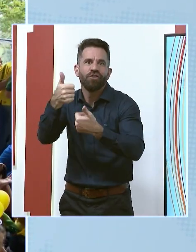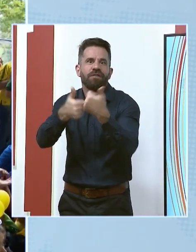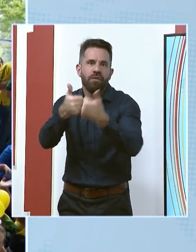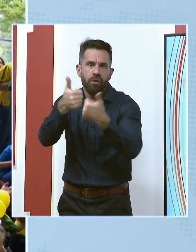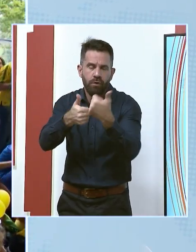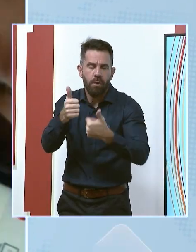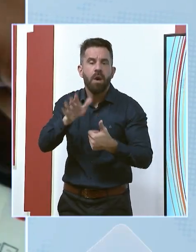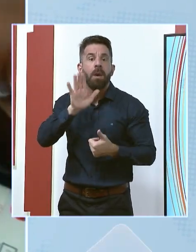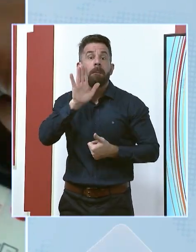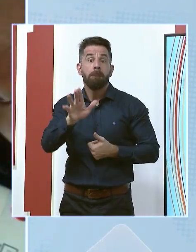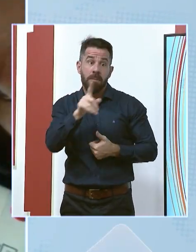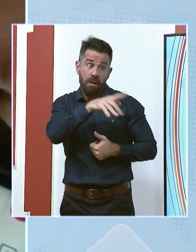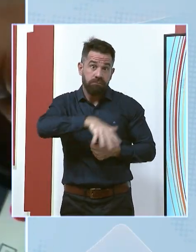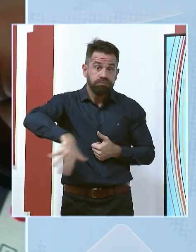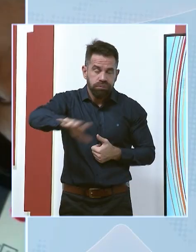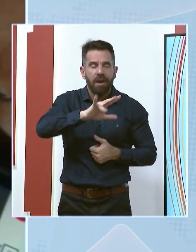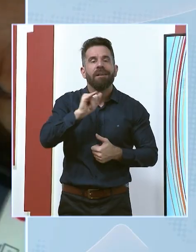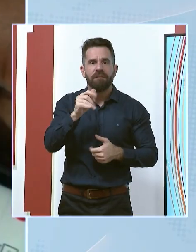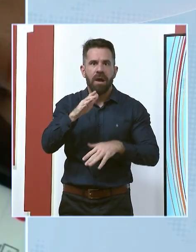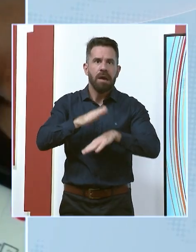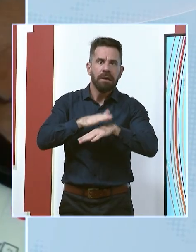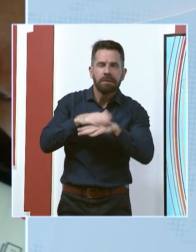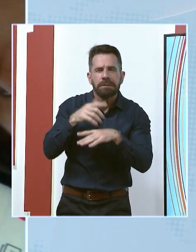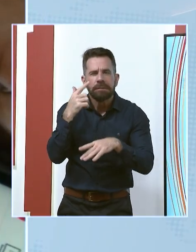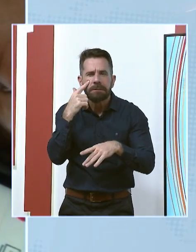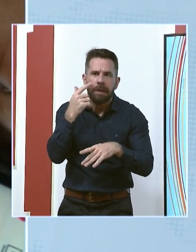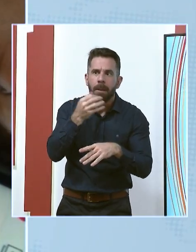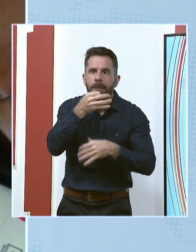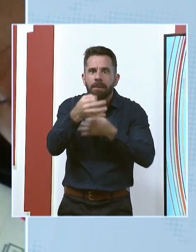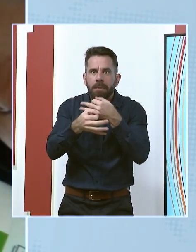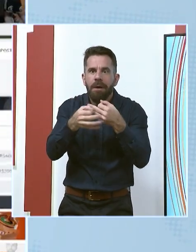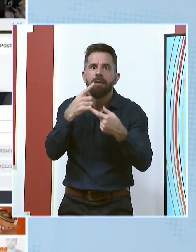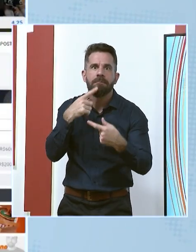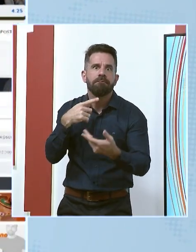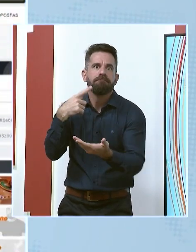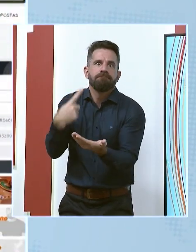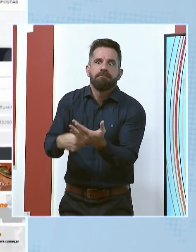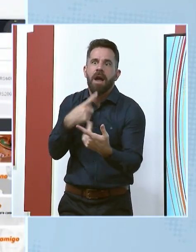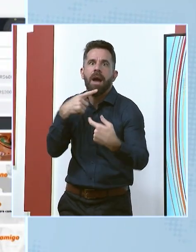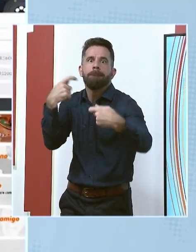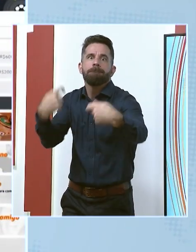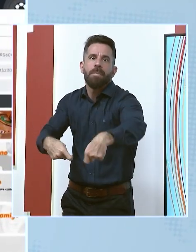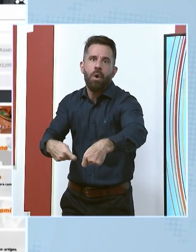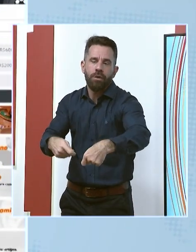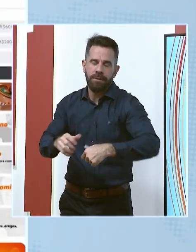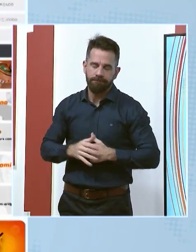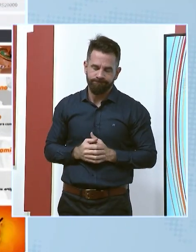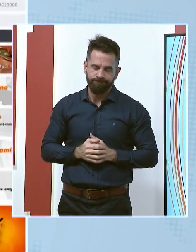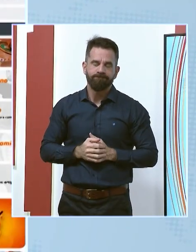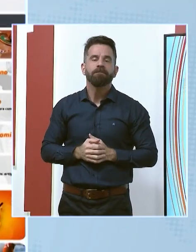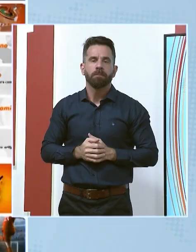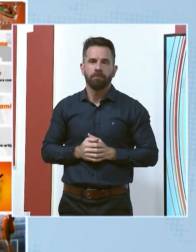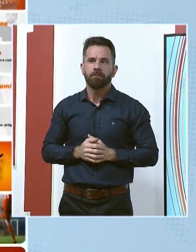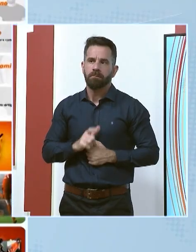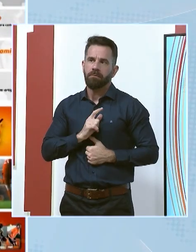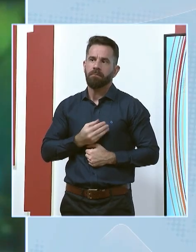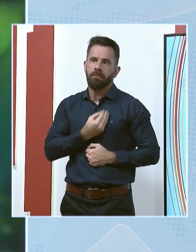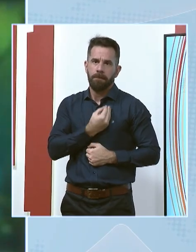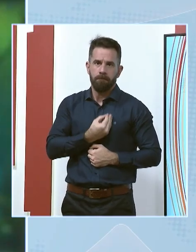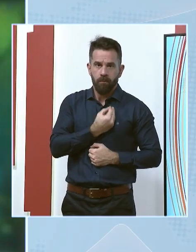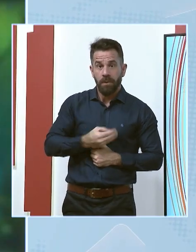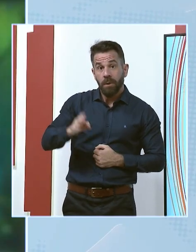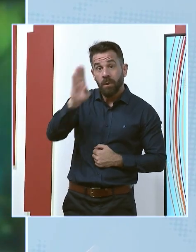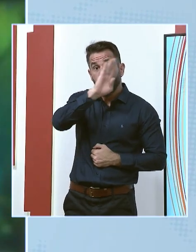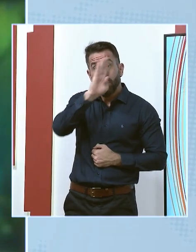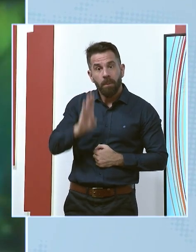de 1/3 pretende transformar os palpites em apostas. No Brasil, além das plataformas legalizadas, há